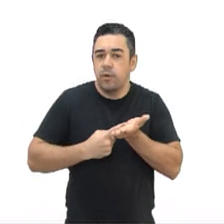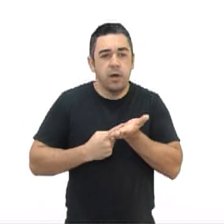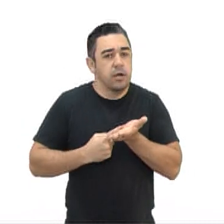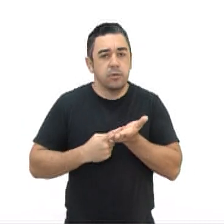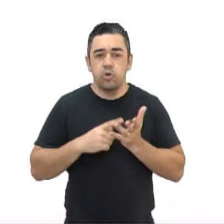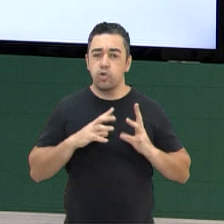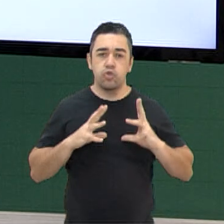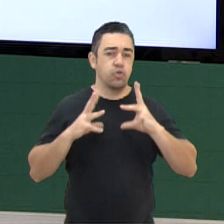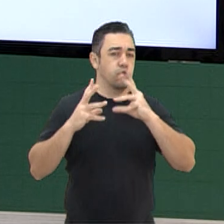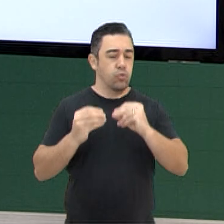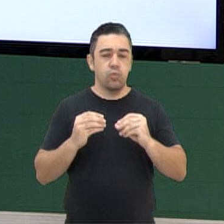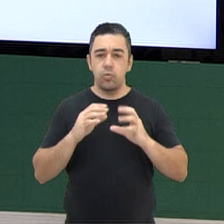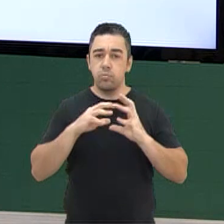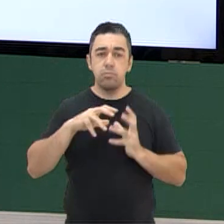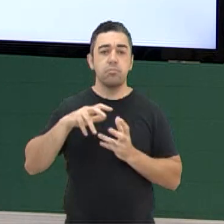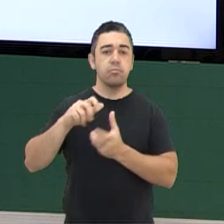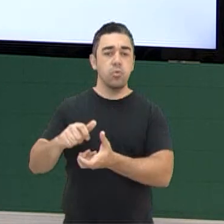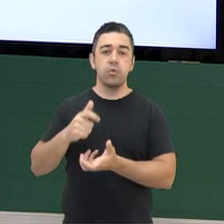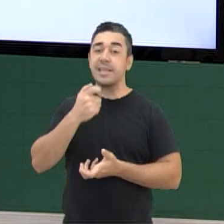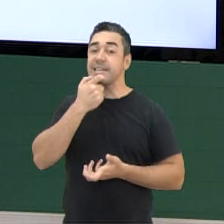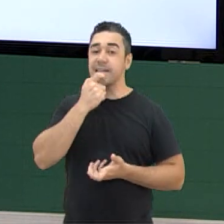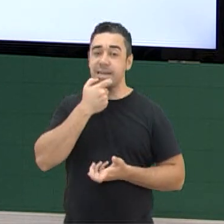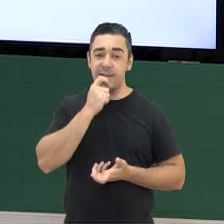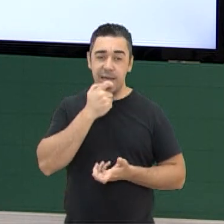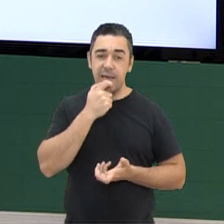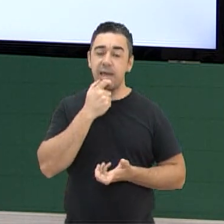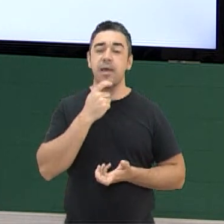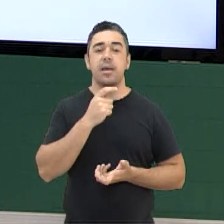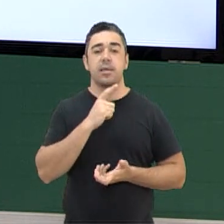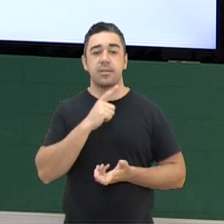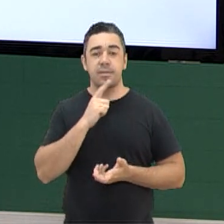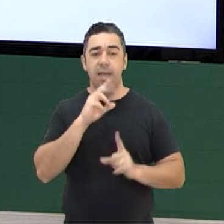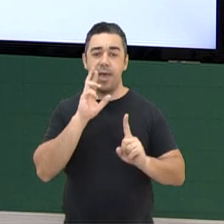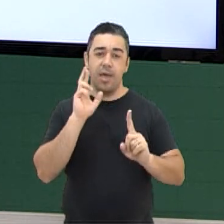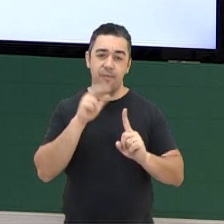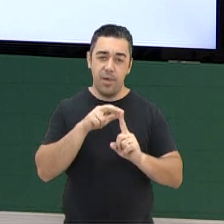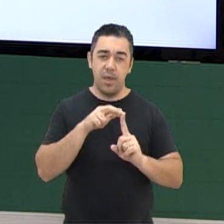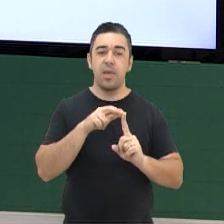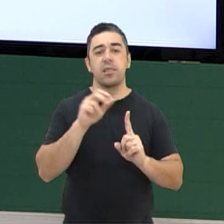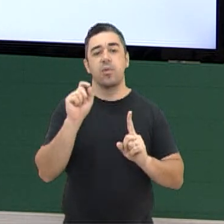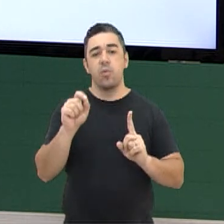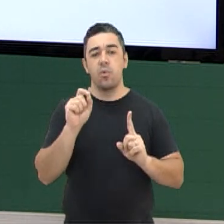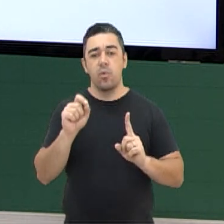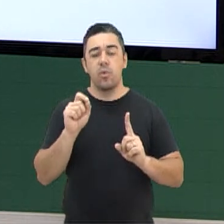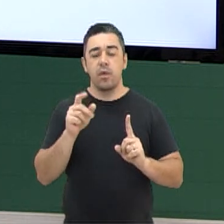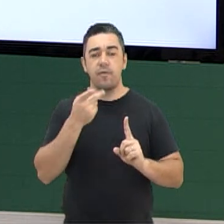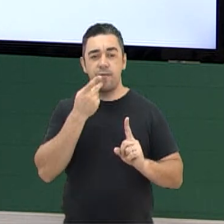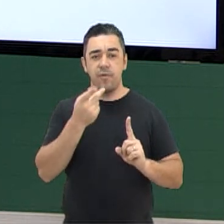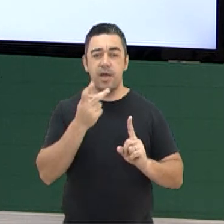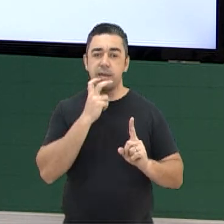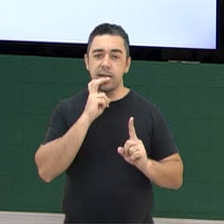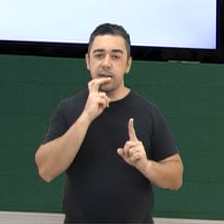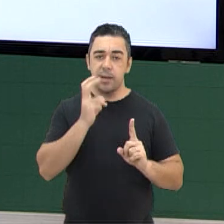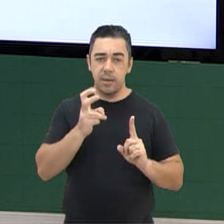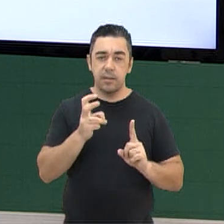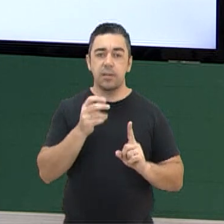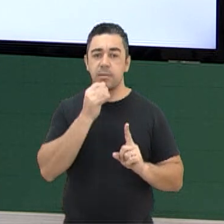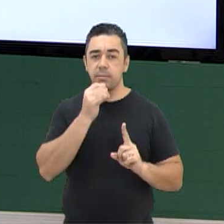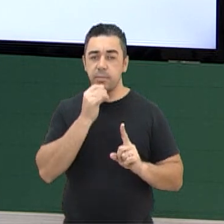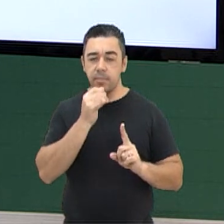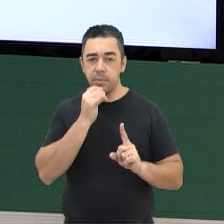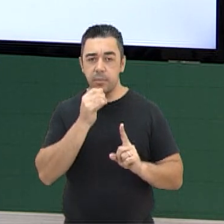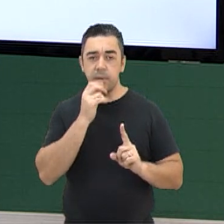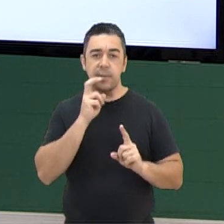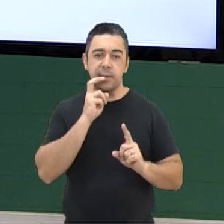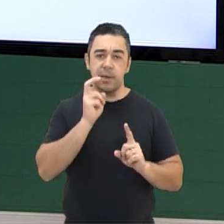no mundo utilizariam a língua inglesa como forma de comando, utilização dos comandos durante